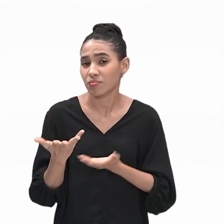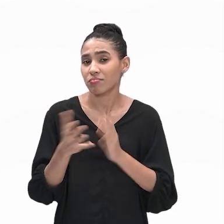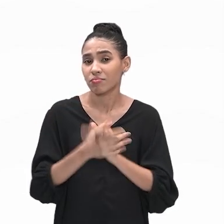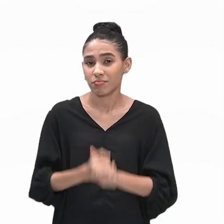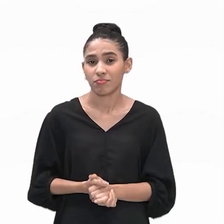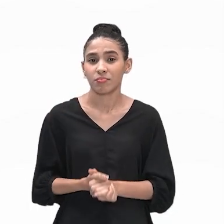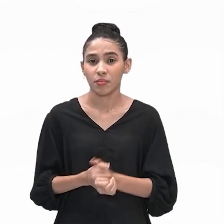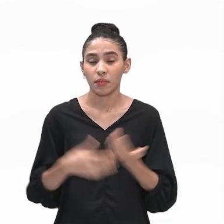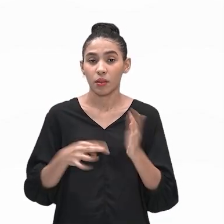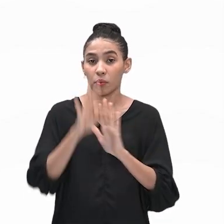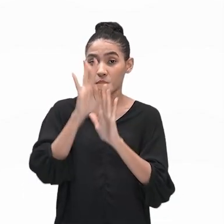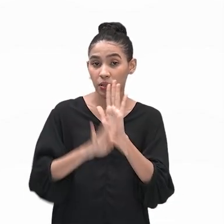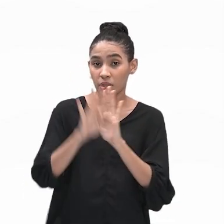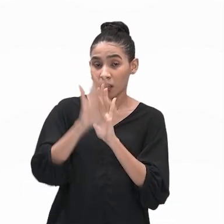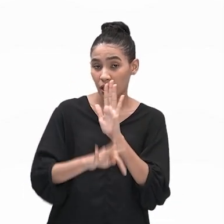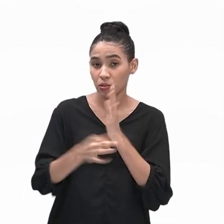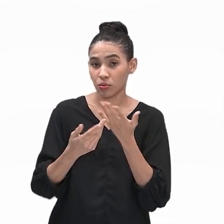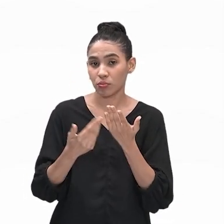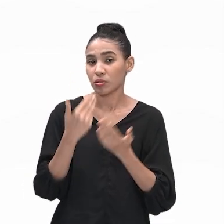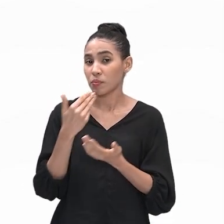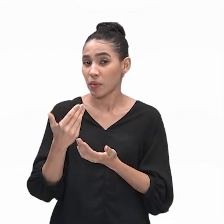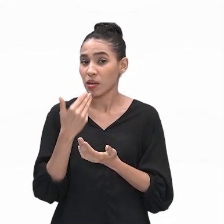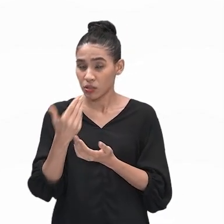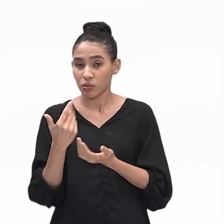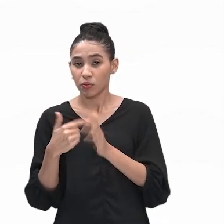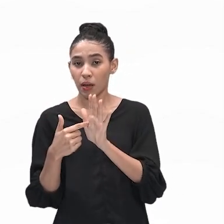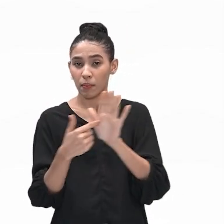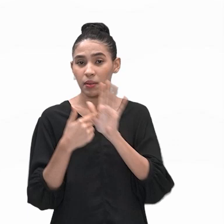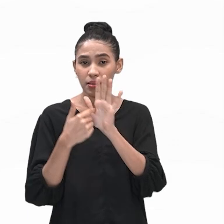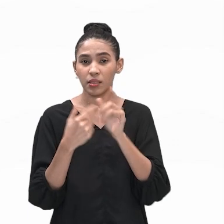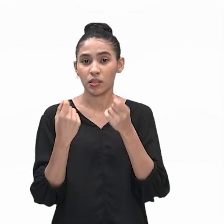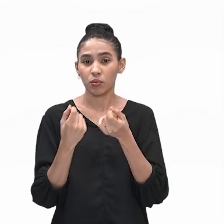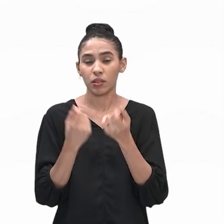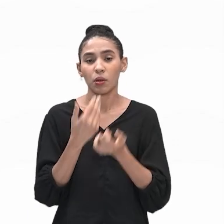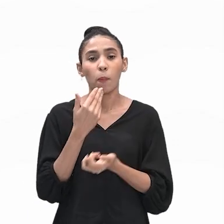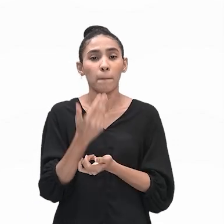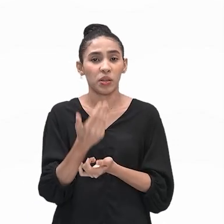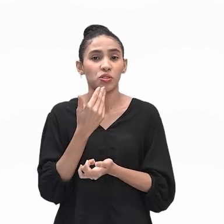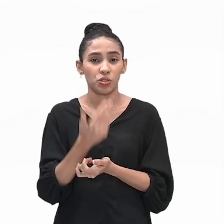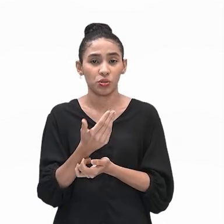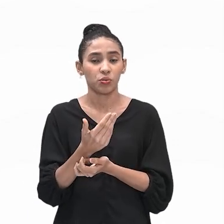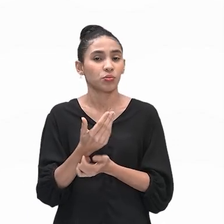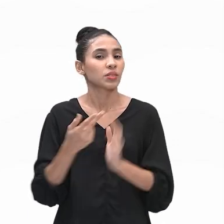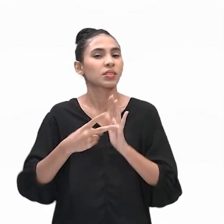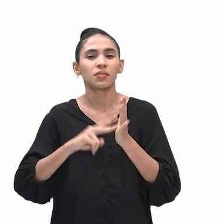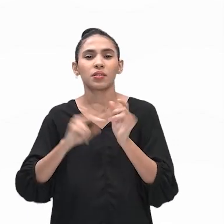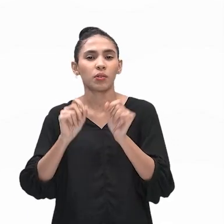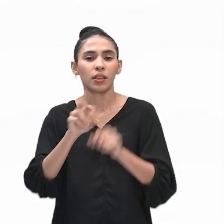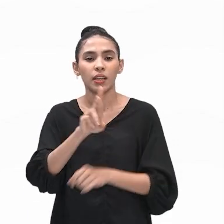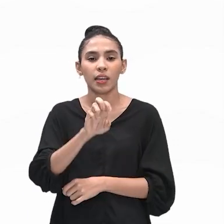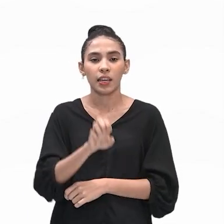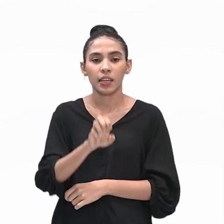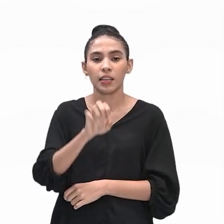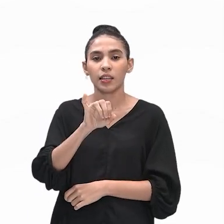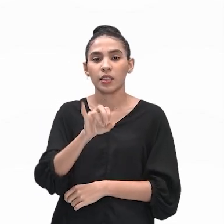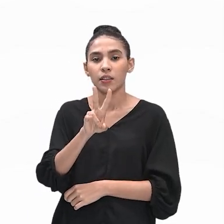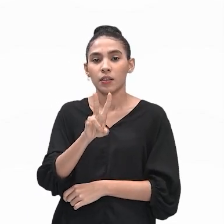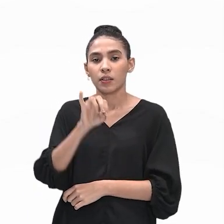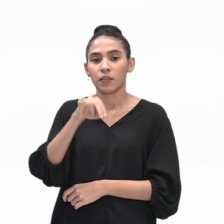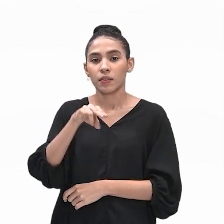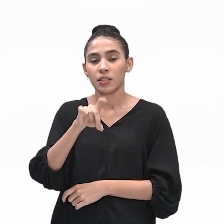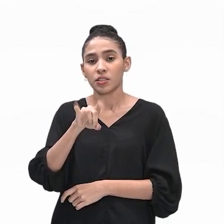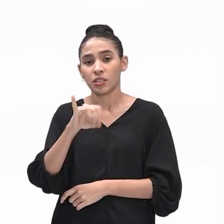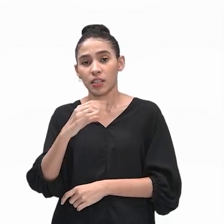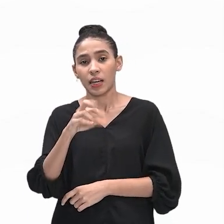os textos reivindicatórios, eles trazem sempre uma reivindicação, ou seja, exigem ou